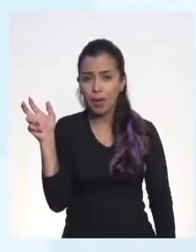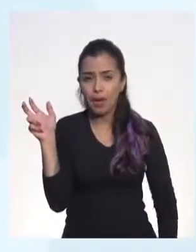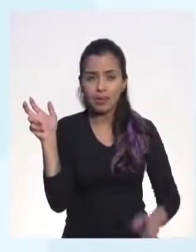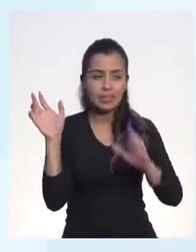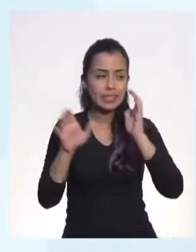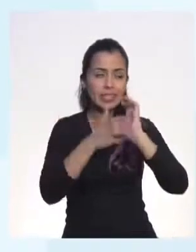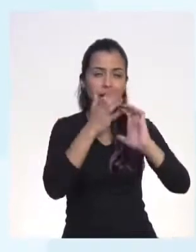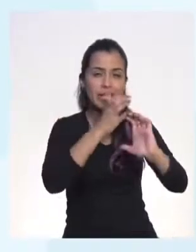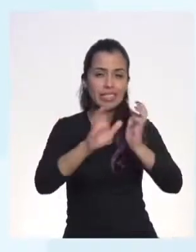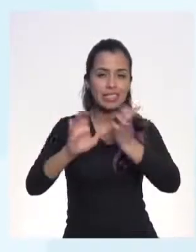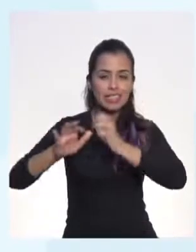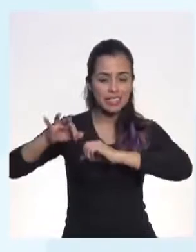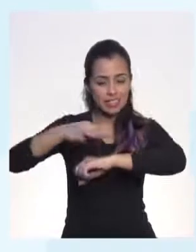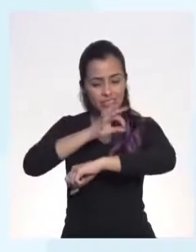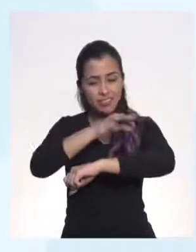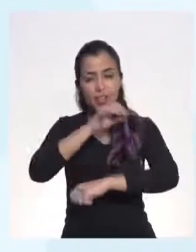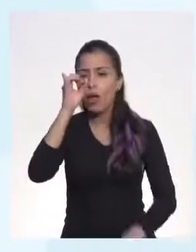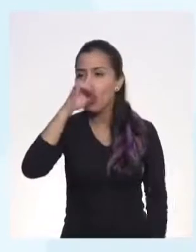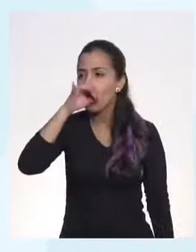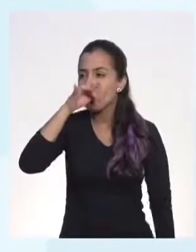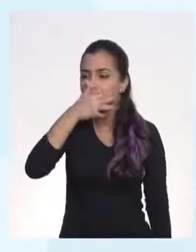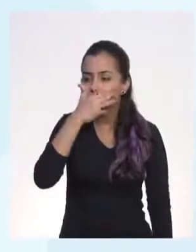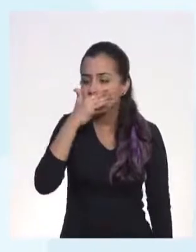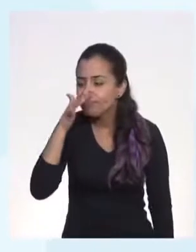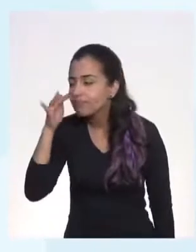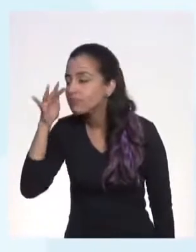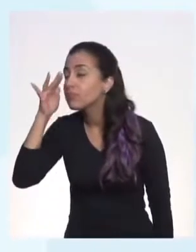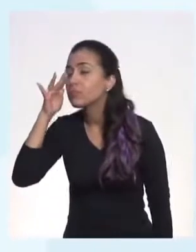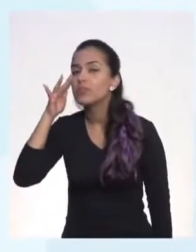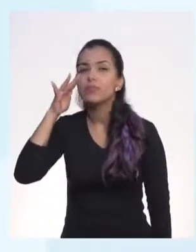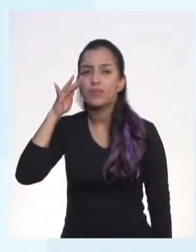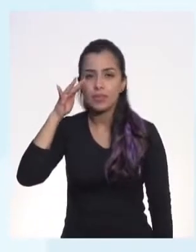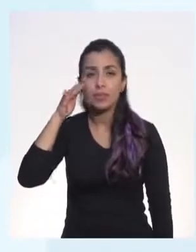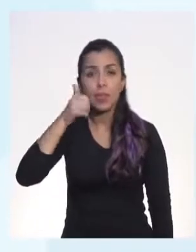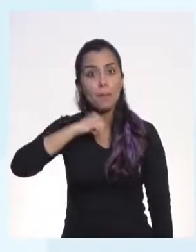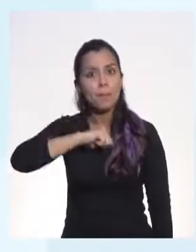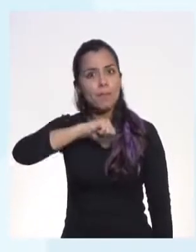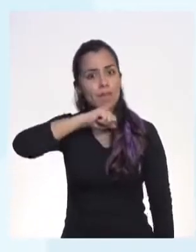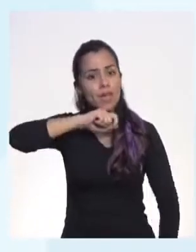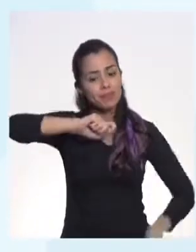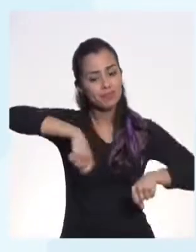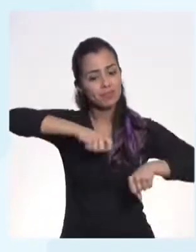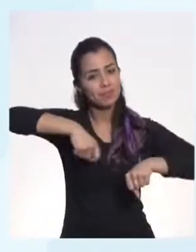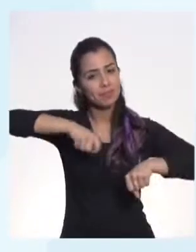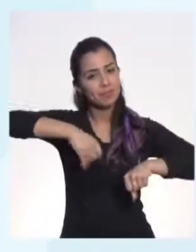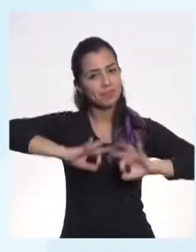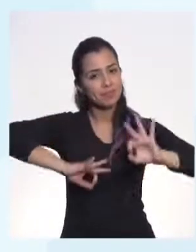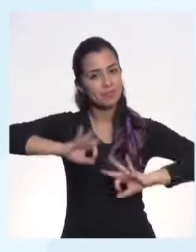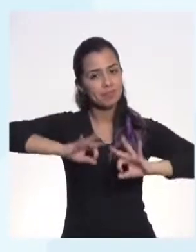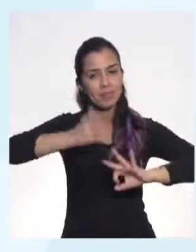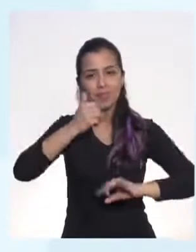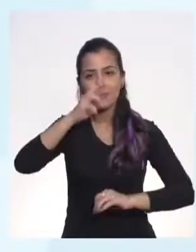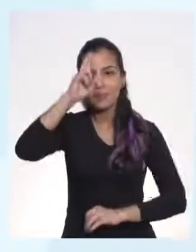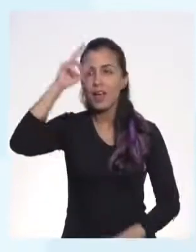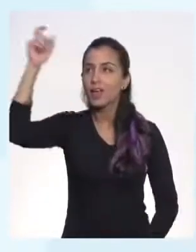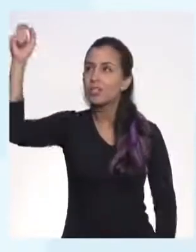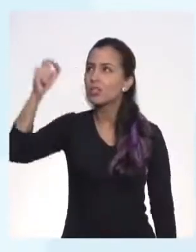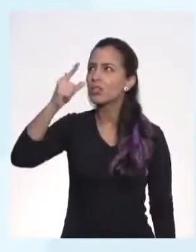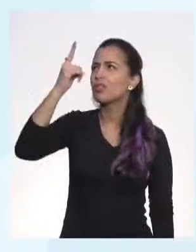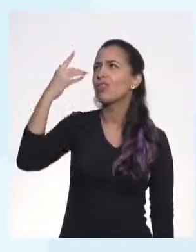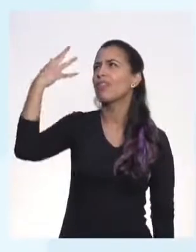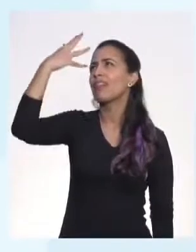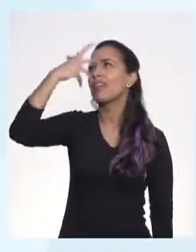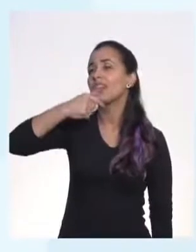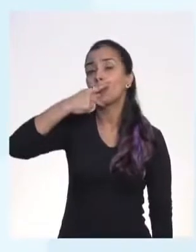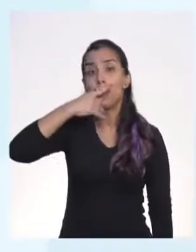canta a cigarra o porco cheira em grossa a mãe prepara o almoço só é lindo